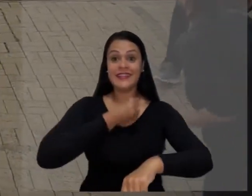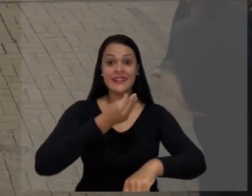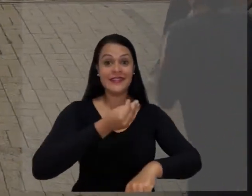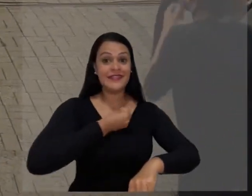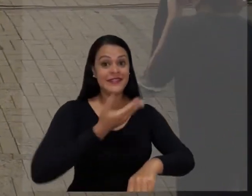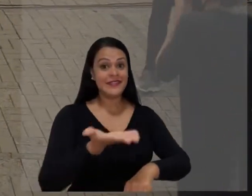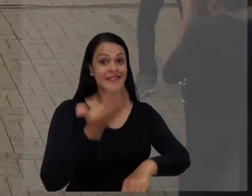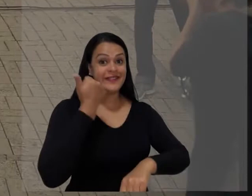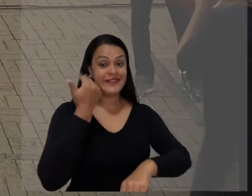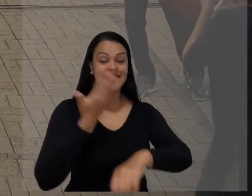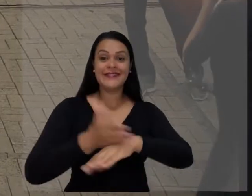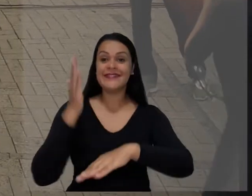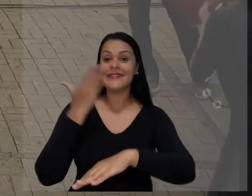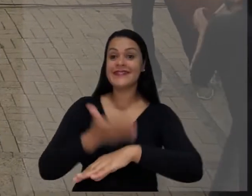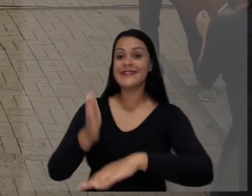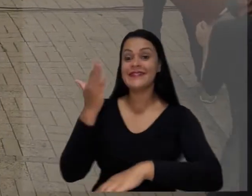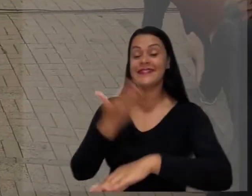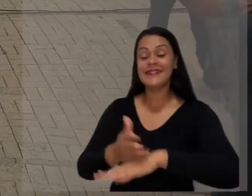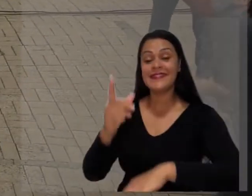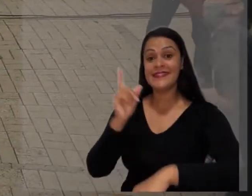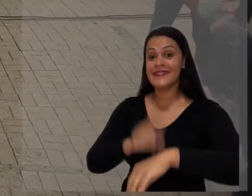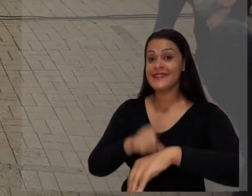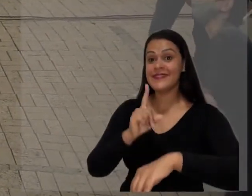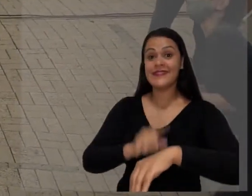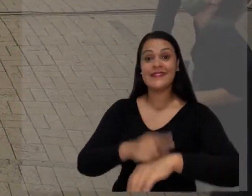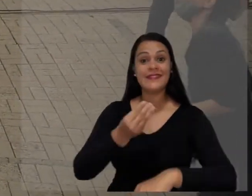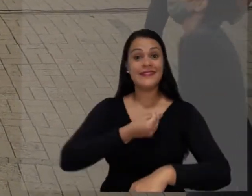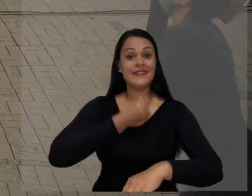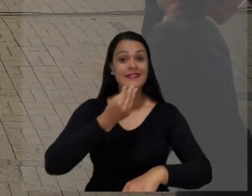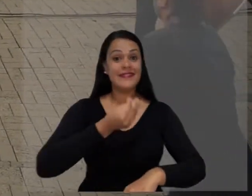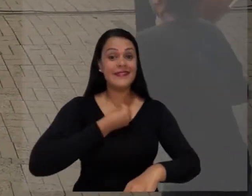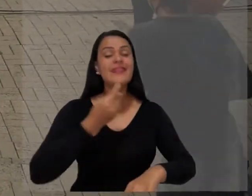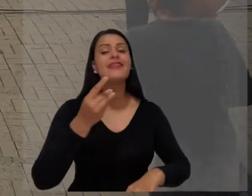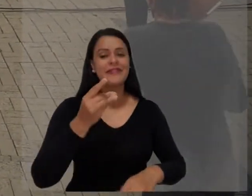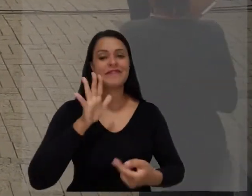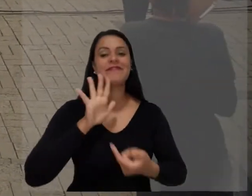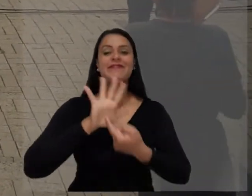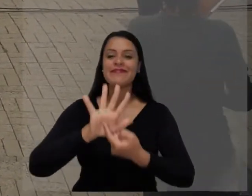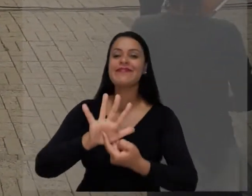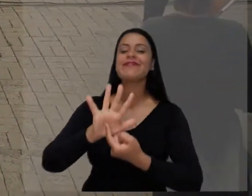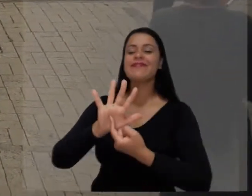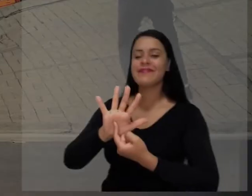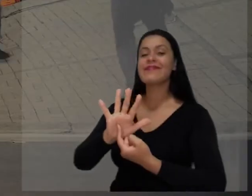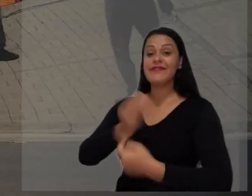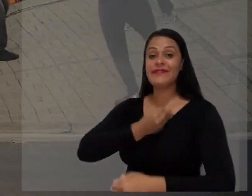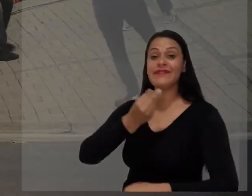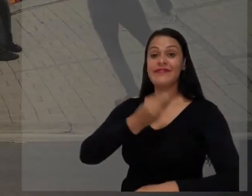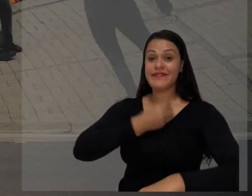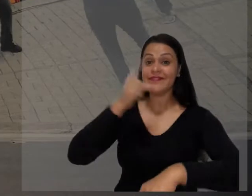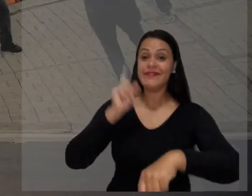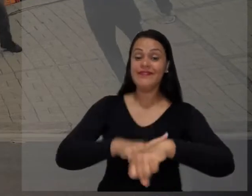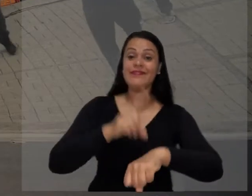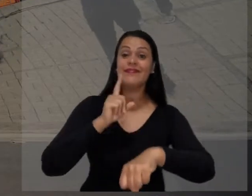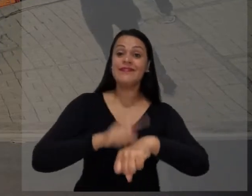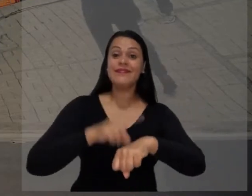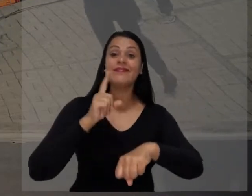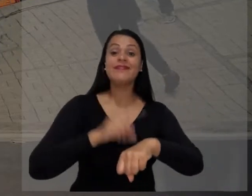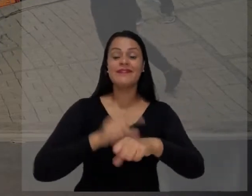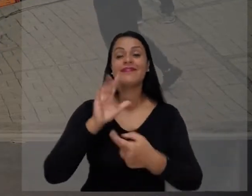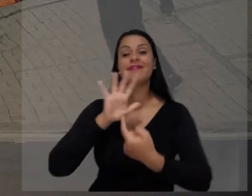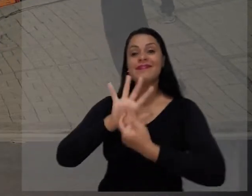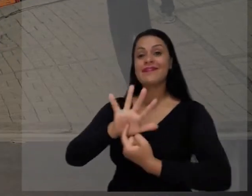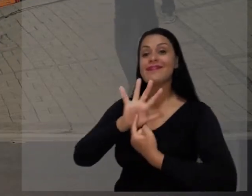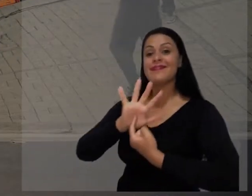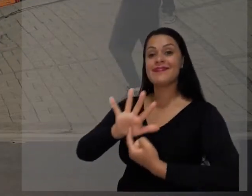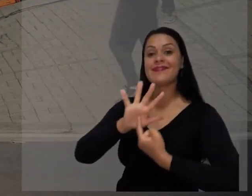tempo, vamos embora ensaiar. Passa a vida, passa o tempo pra poder apresentar. Passa a vida, passa o tempo pra